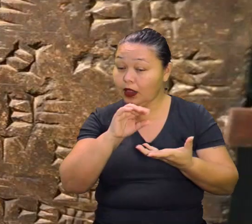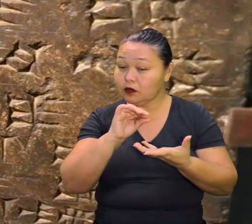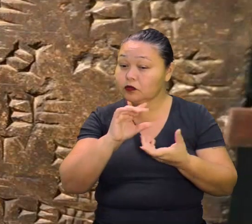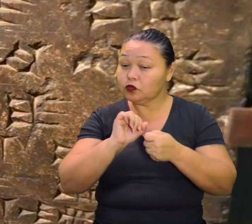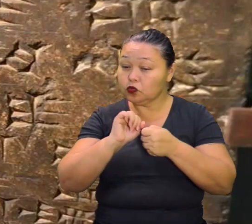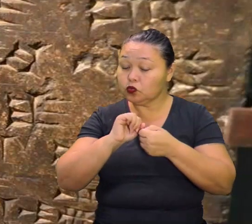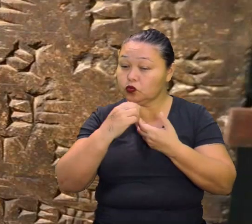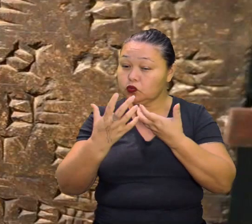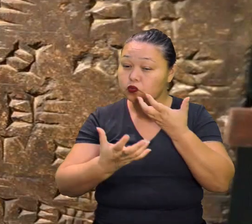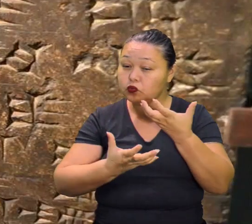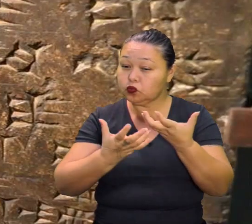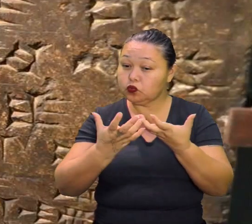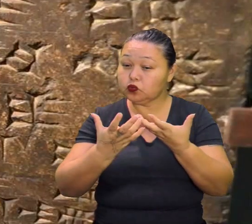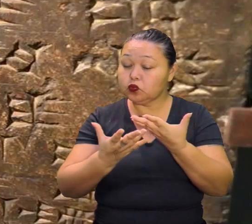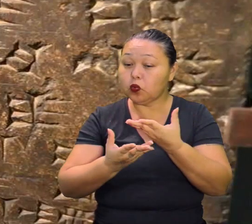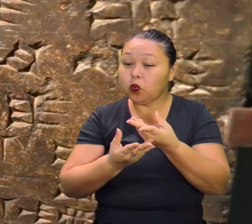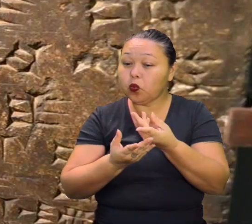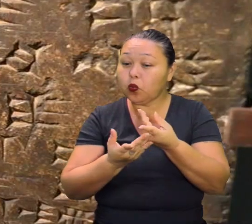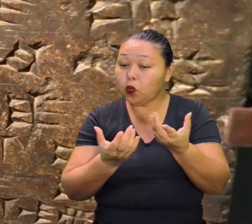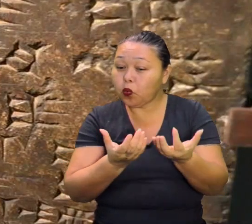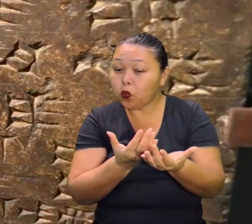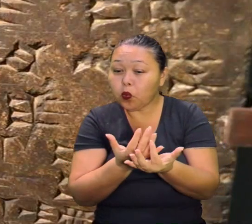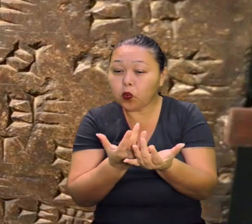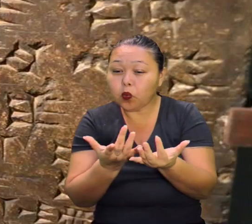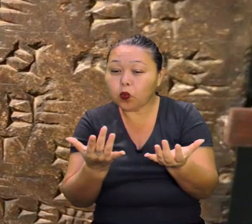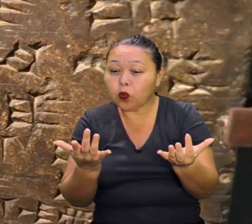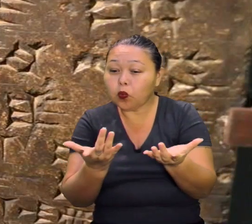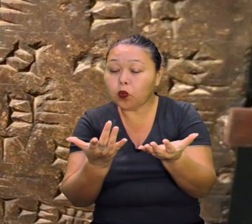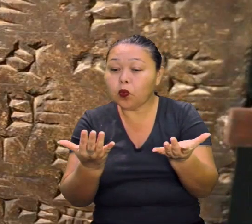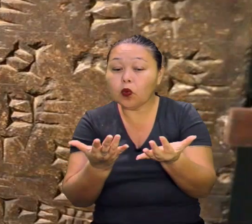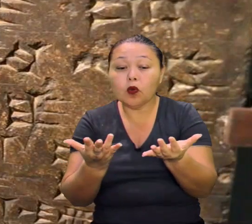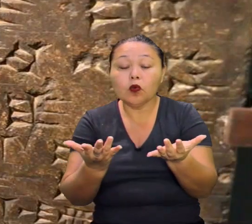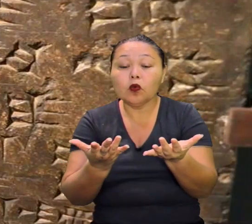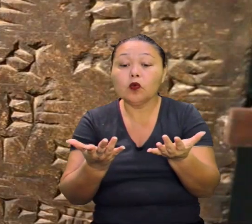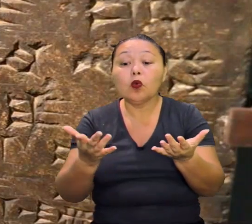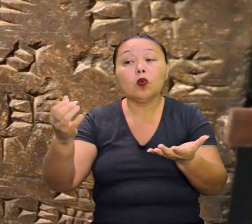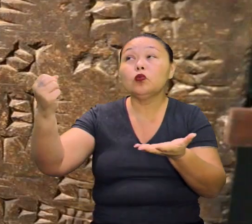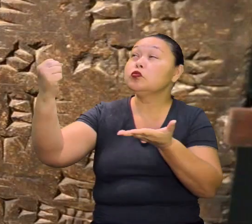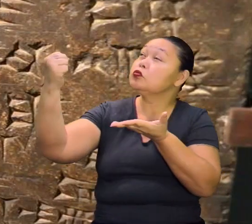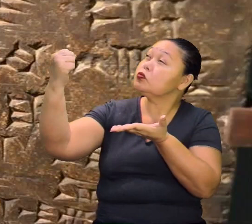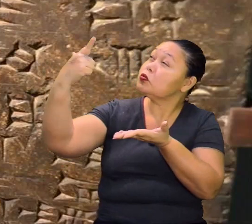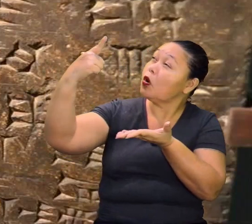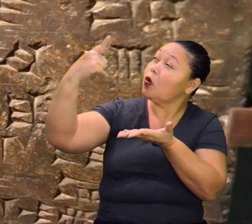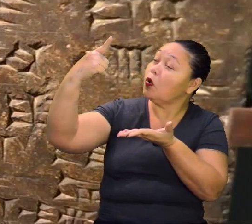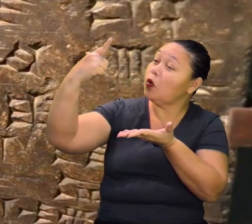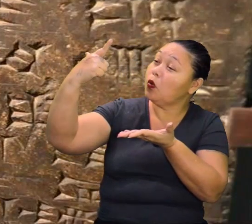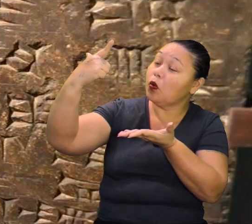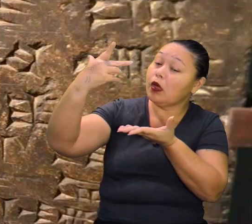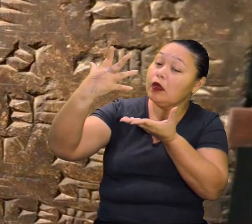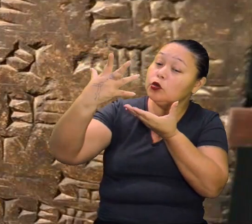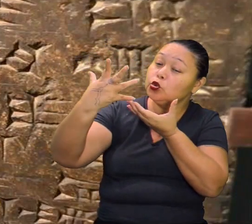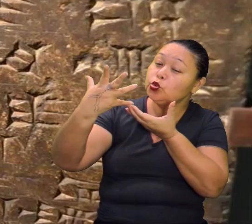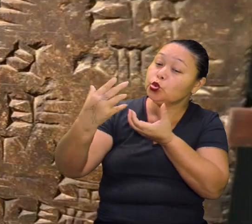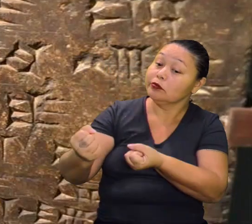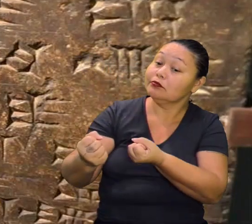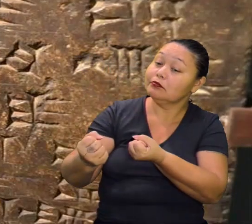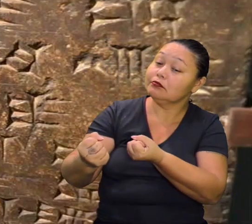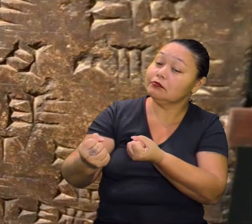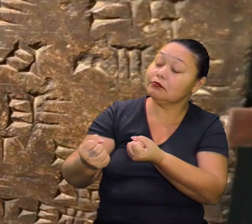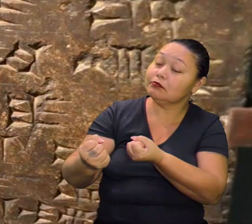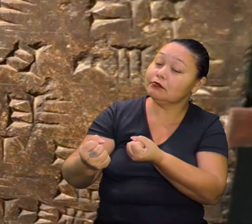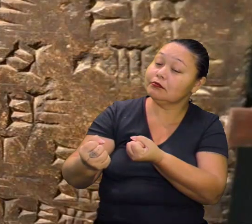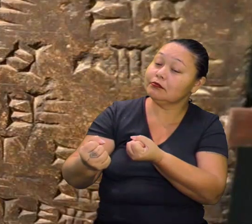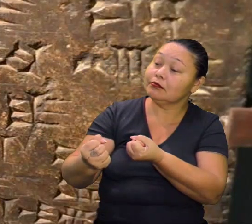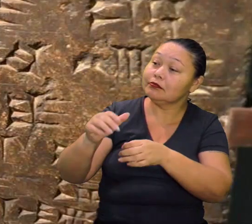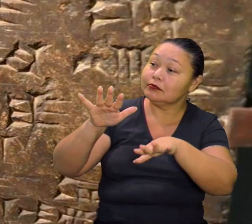literalmente cozido, ele era assado, colocado no sol para poder secar.